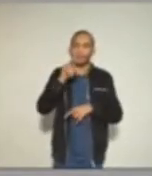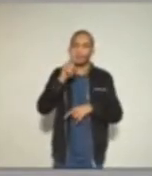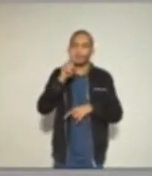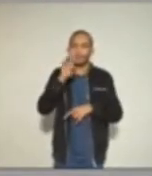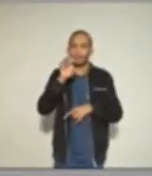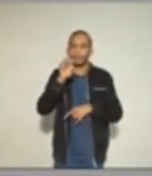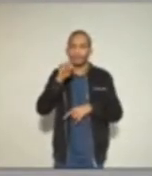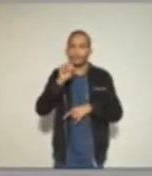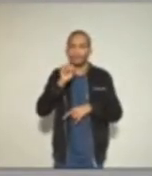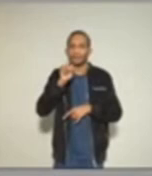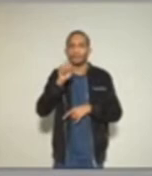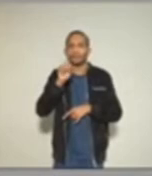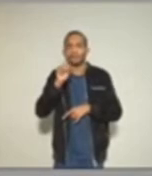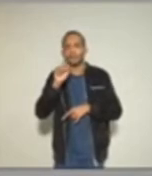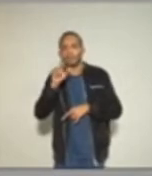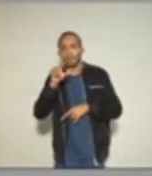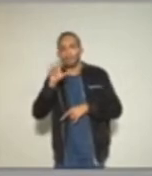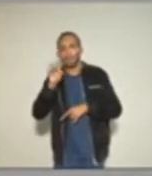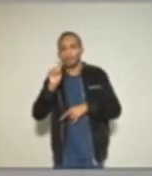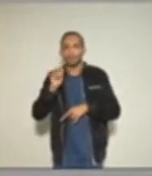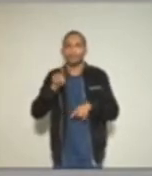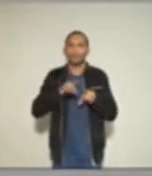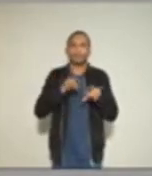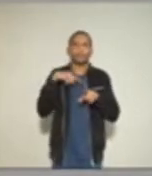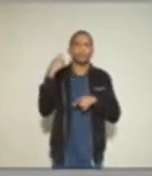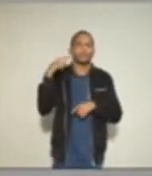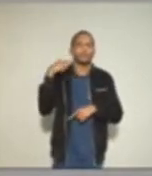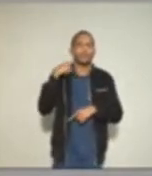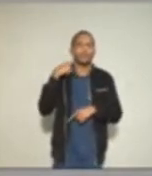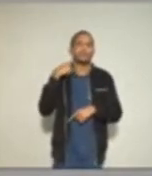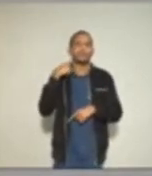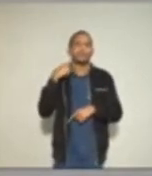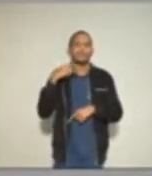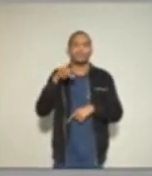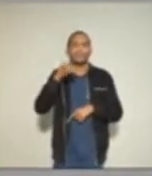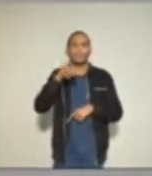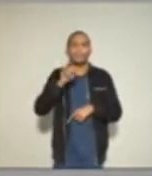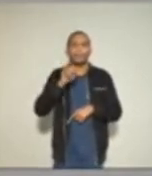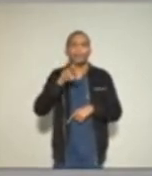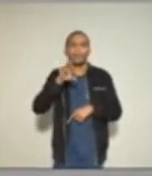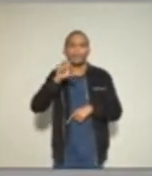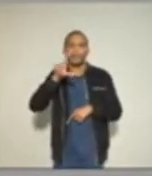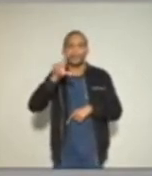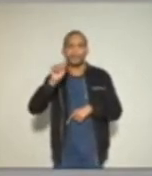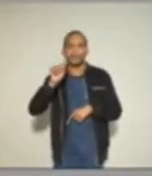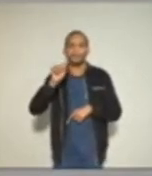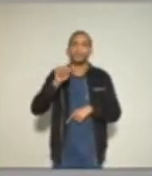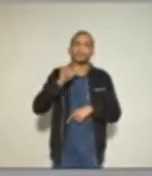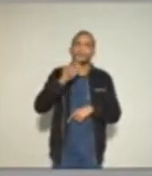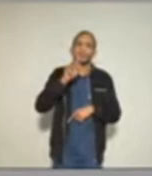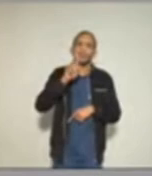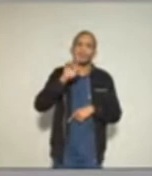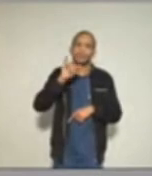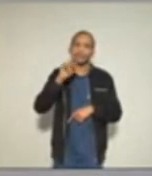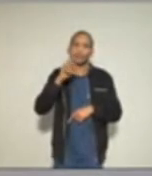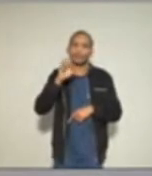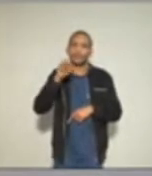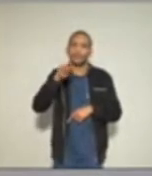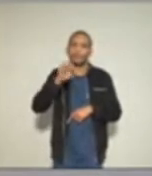Naves Santos, júnior advogados, Marcela Ruda e também Guilherme